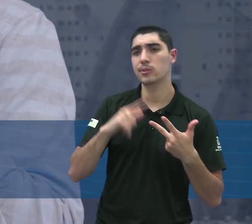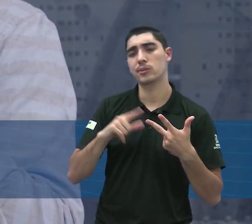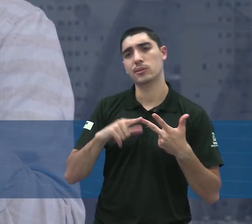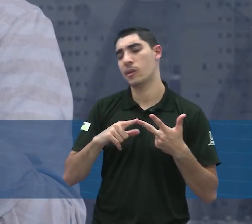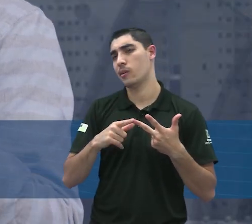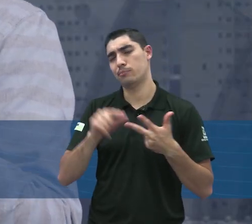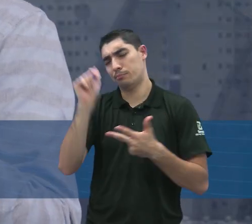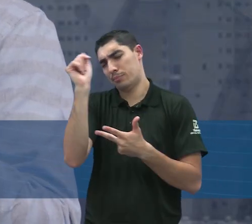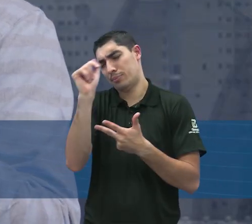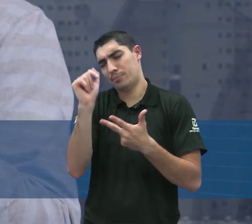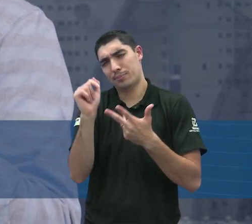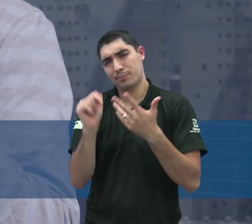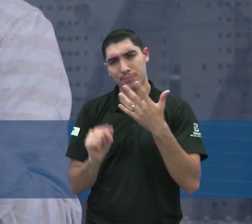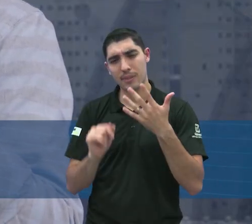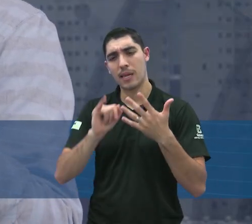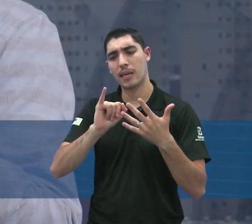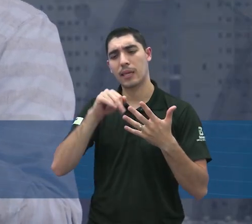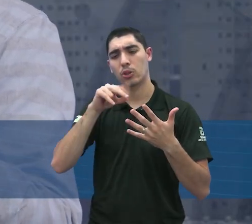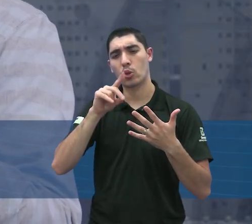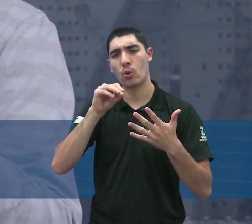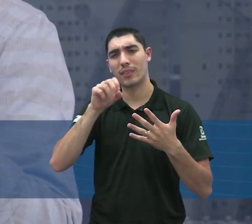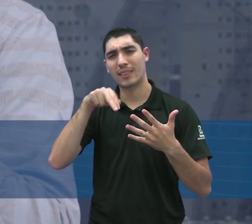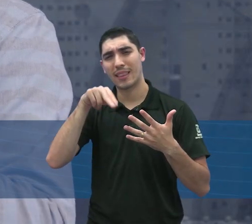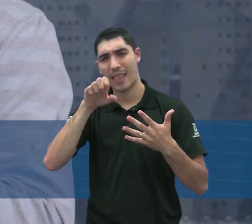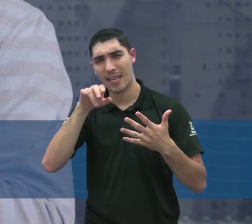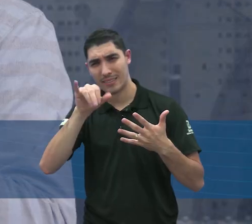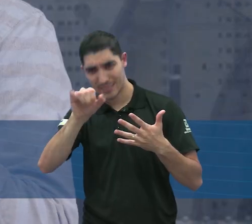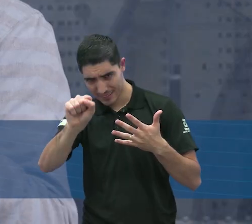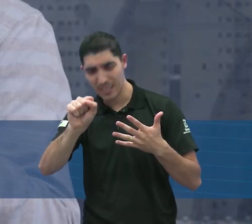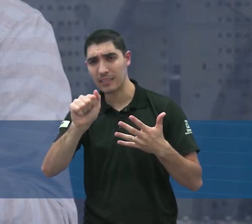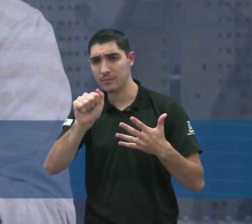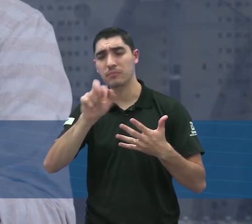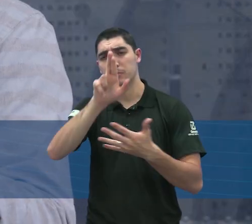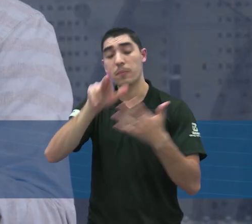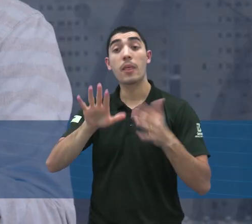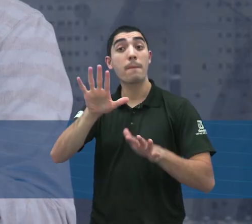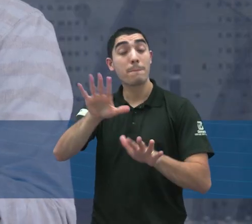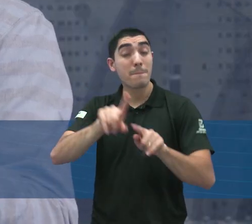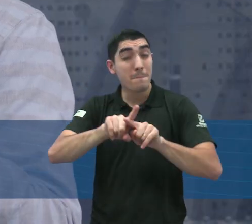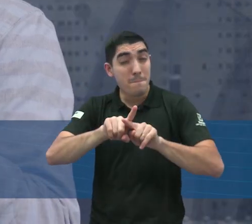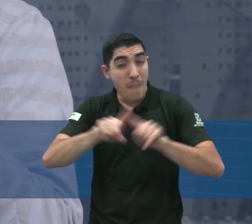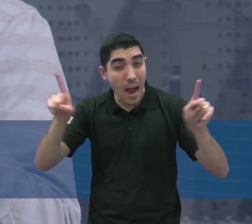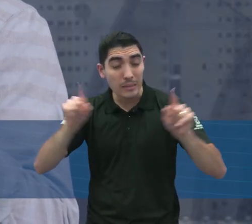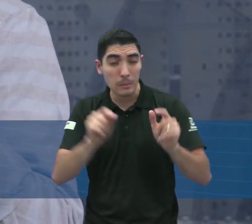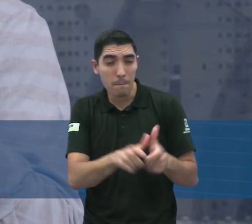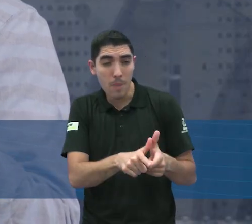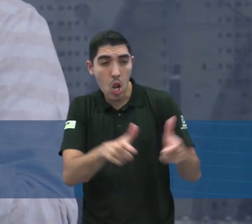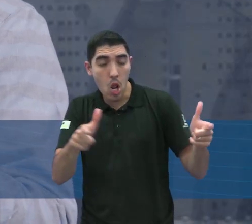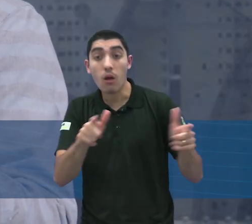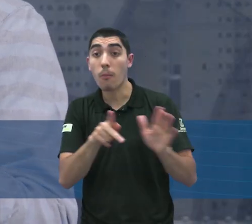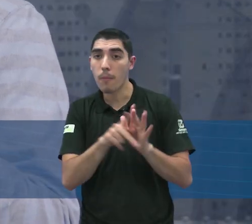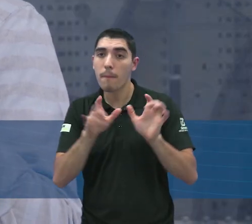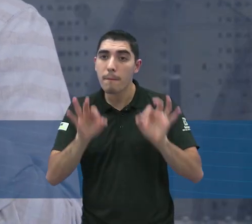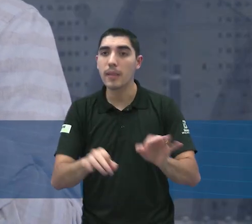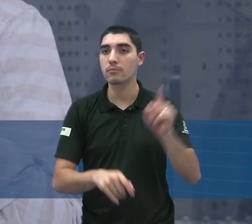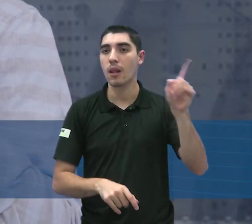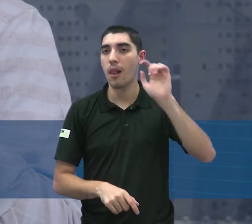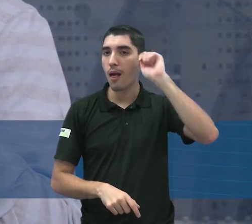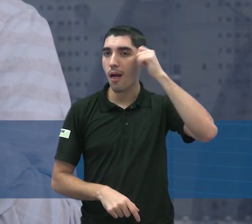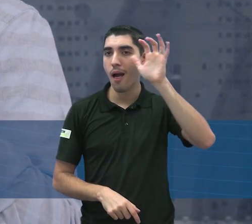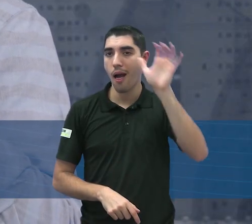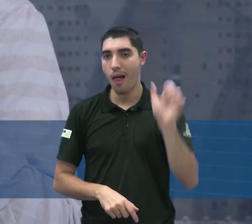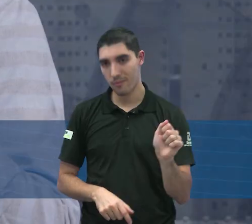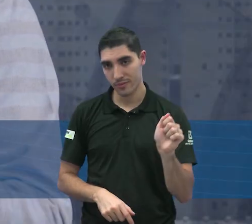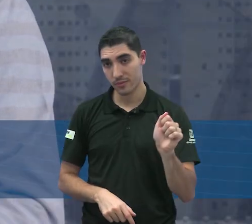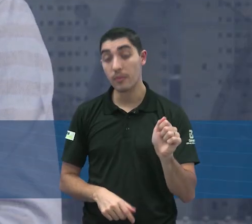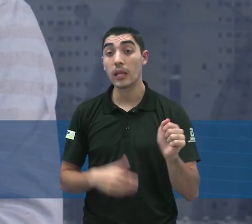Indonésia. Fora que o boom demográfico está na África. Então, assim, os dois locais onde nós mais